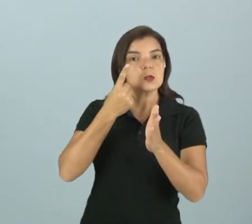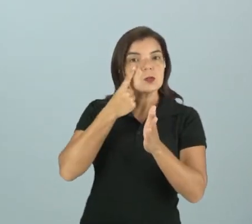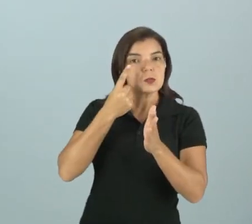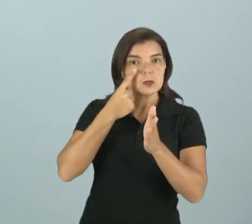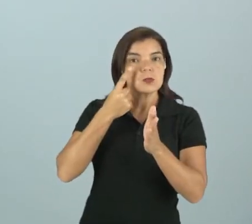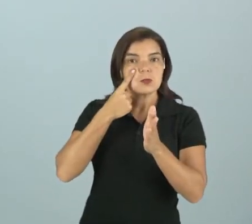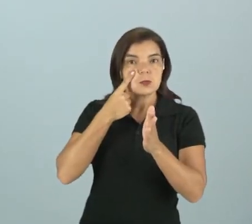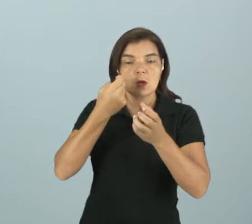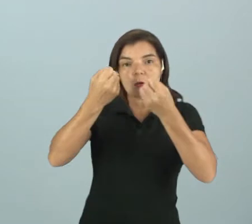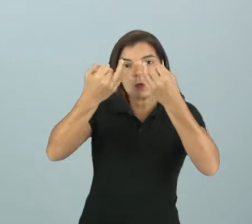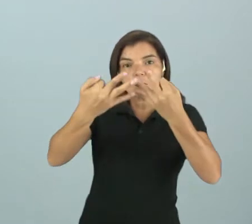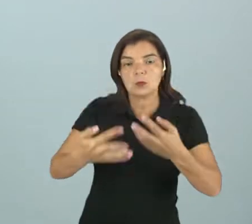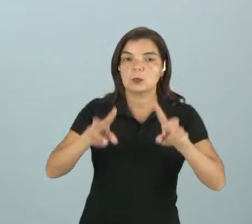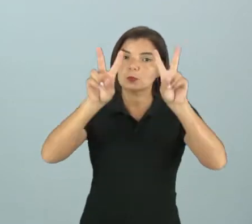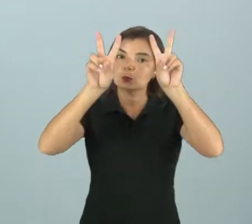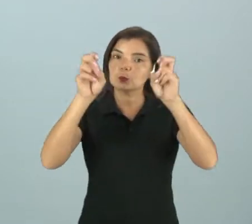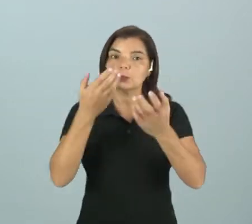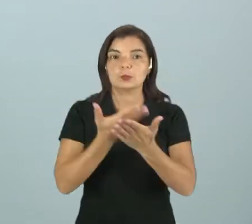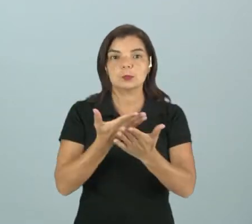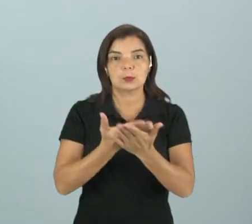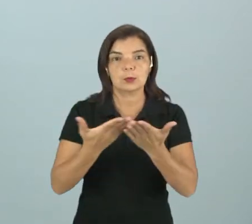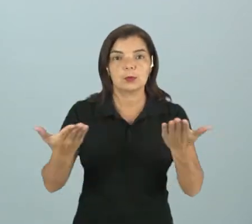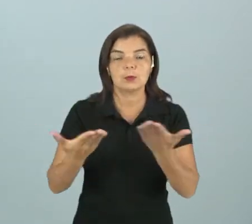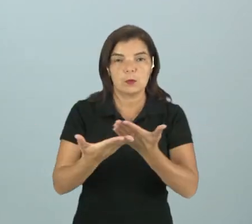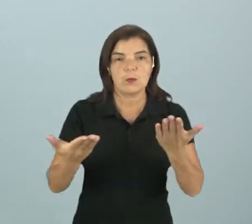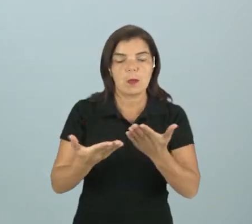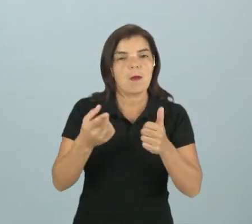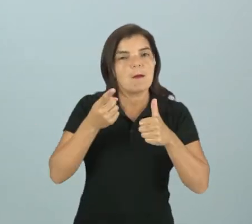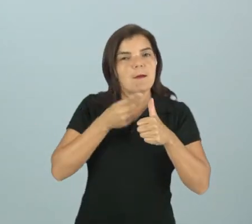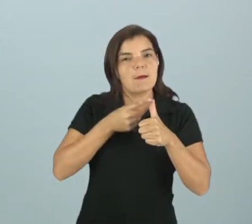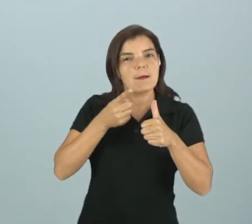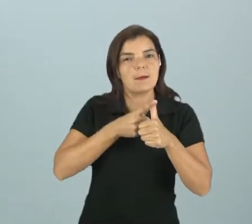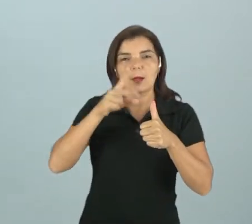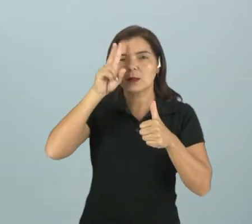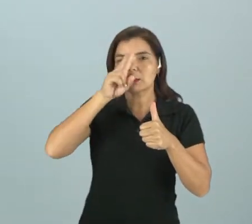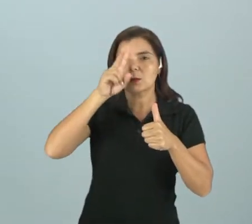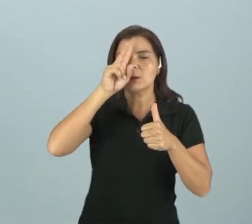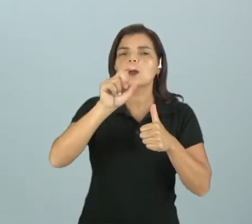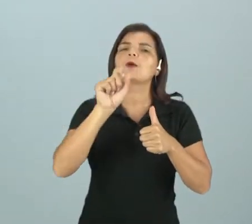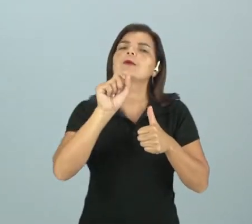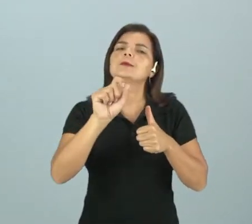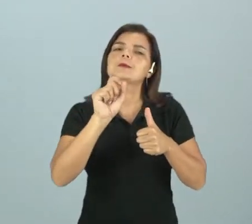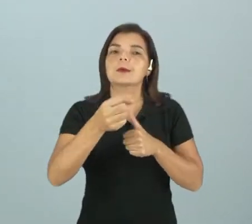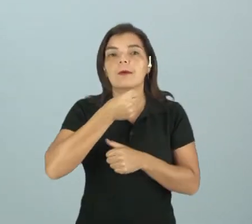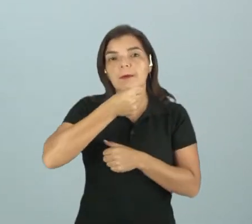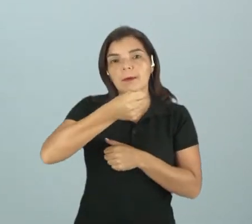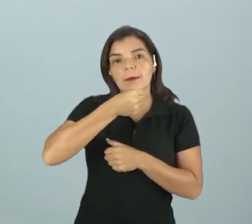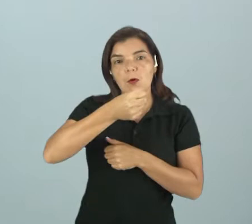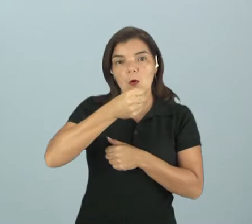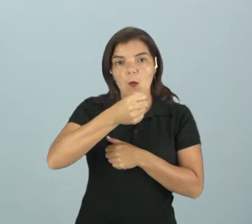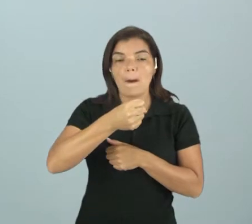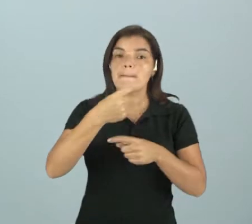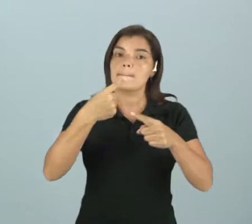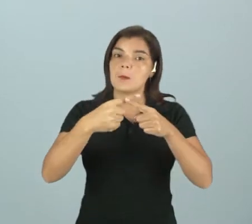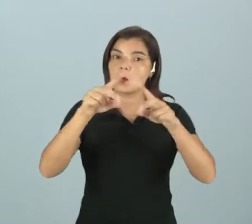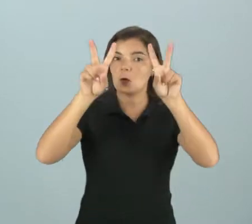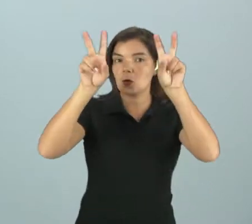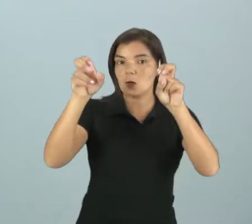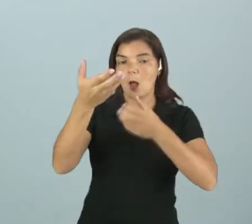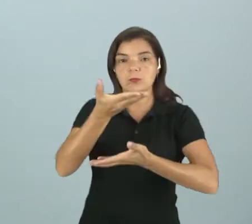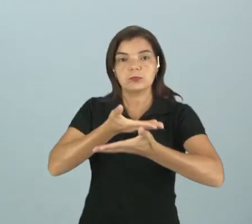nesse assunto do tema da nossa aula de hoje, vamos primeiro relembrar o que é reportagem, porque o nosso tema